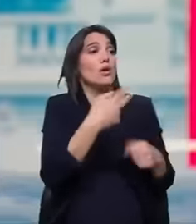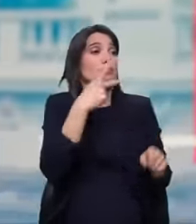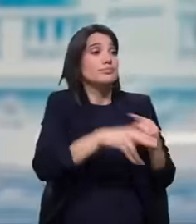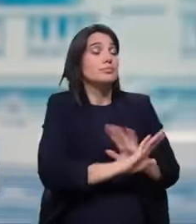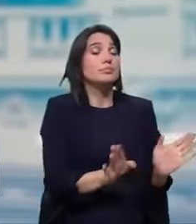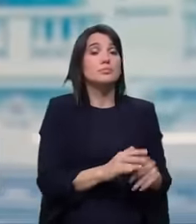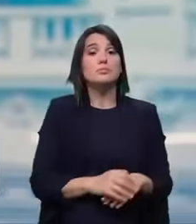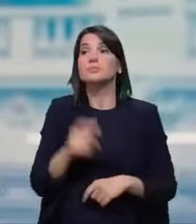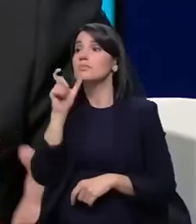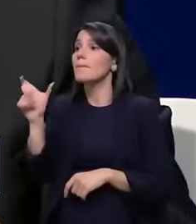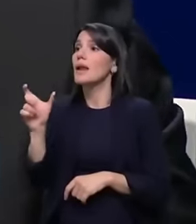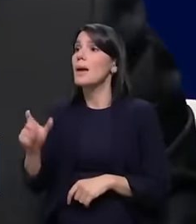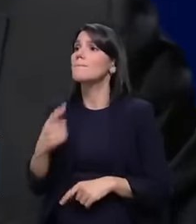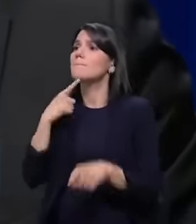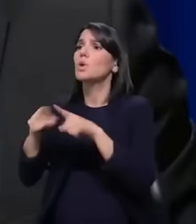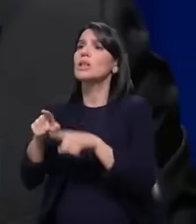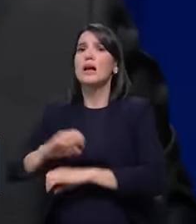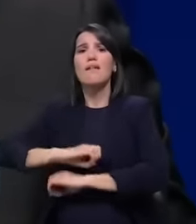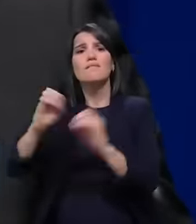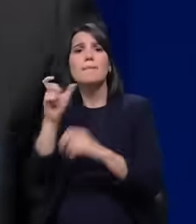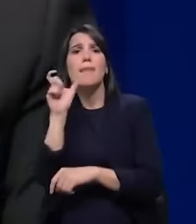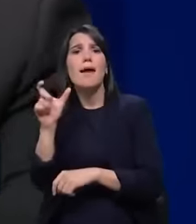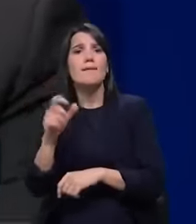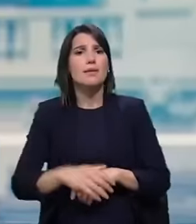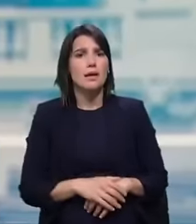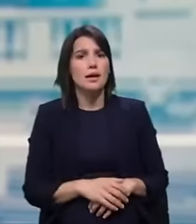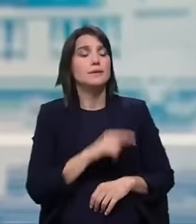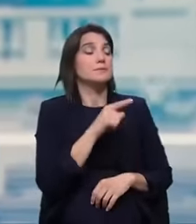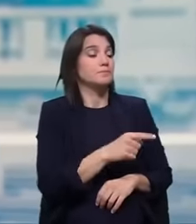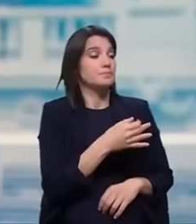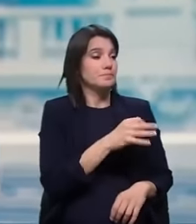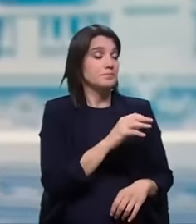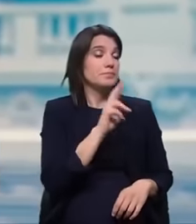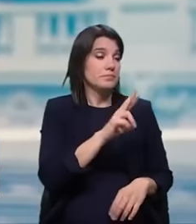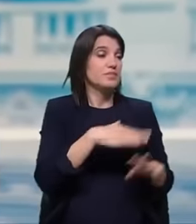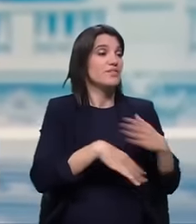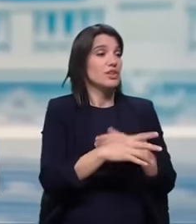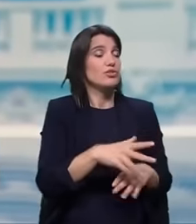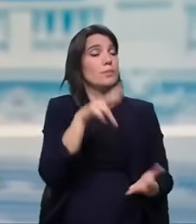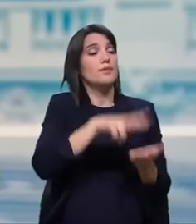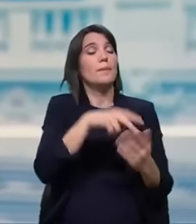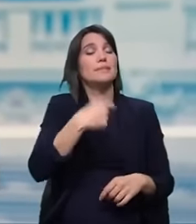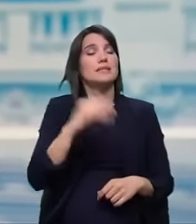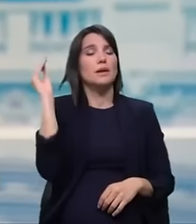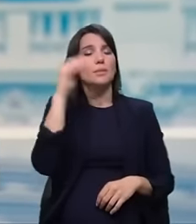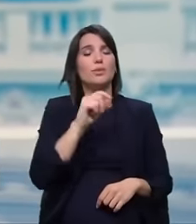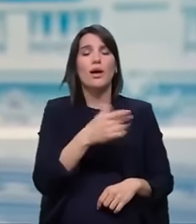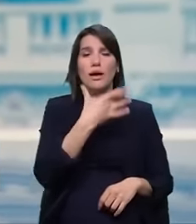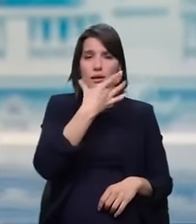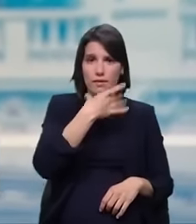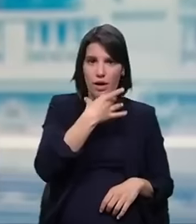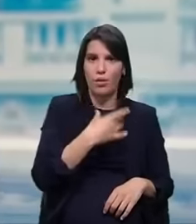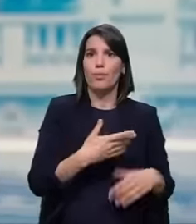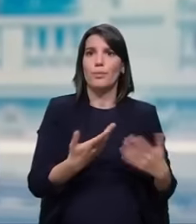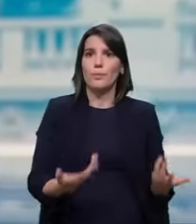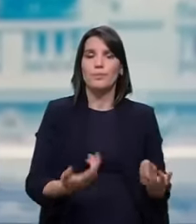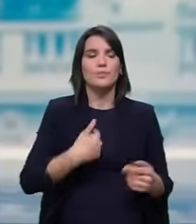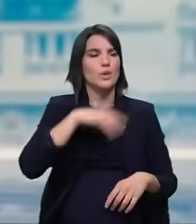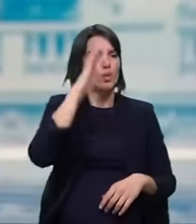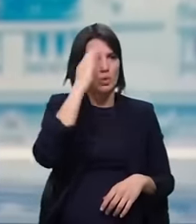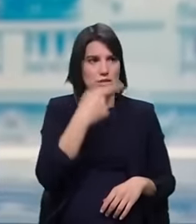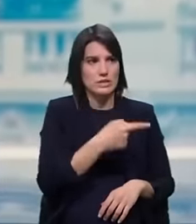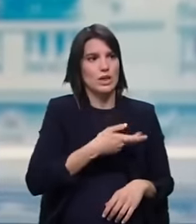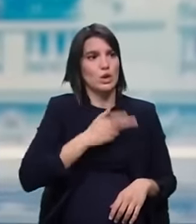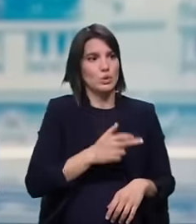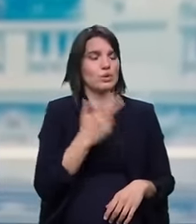havia a expressão política há muito tempo. Posta administrativa foi um governo do PSD que a fez, aprovada por um Presidente da República chamado Cavaco Silva. Eu sei que o